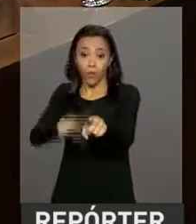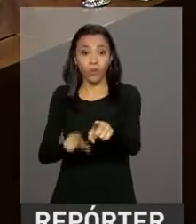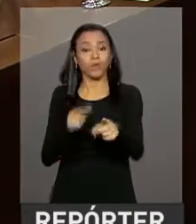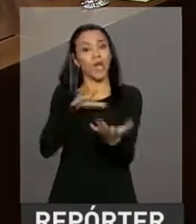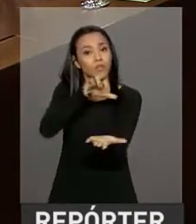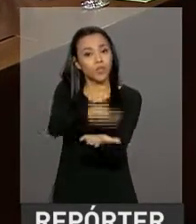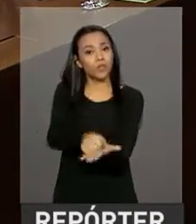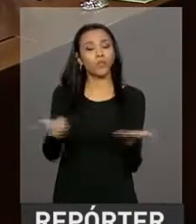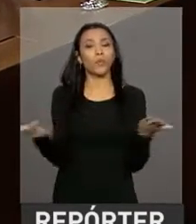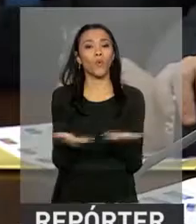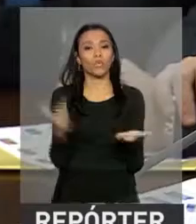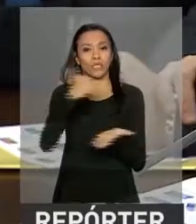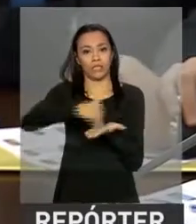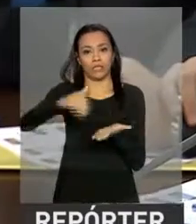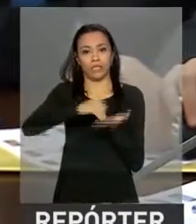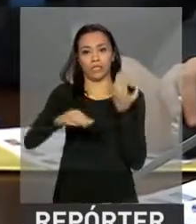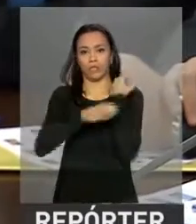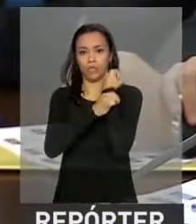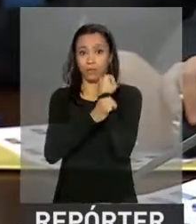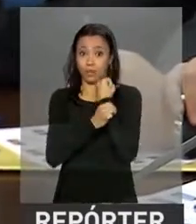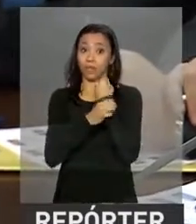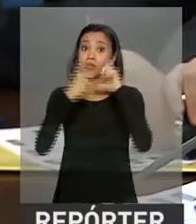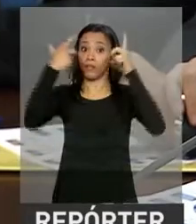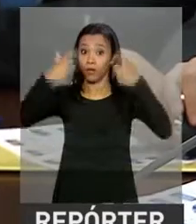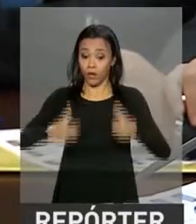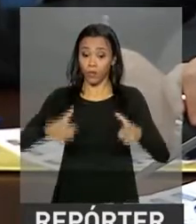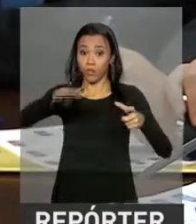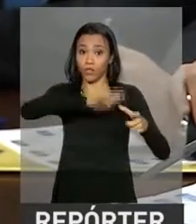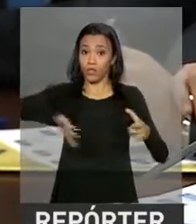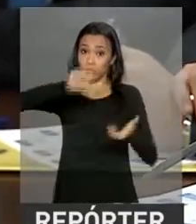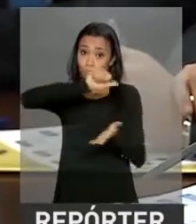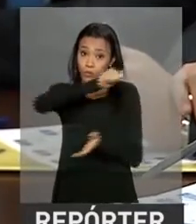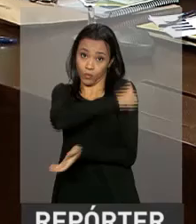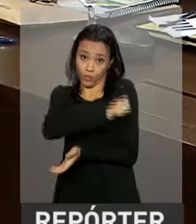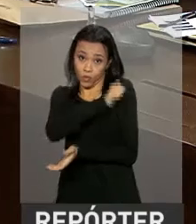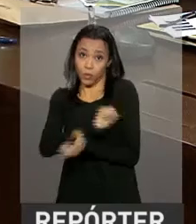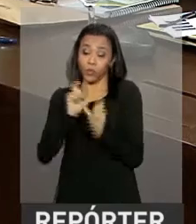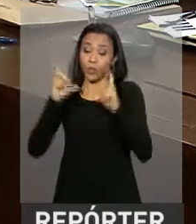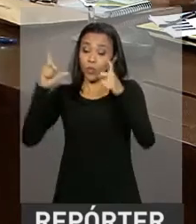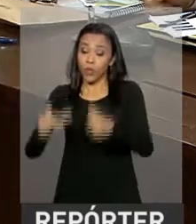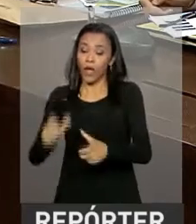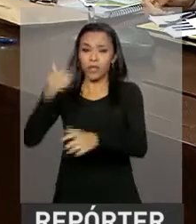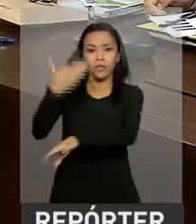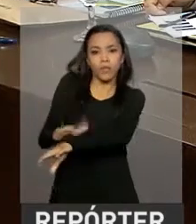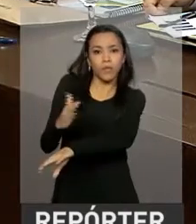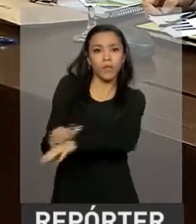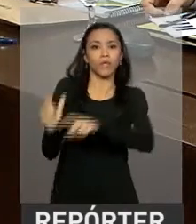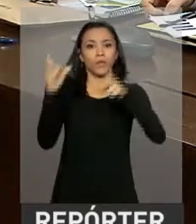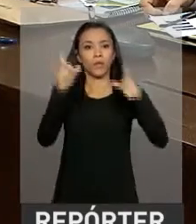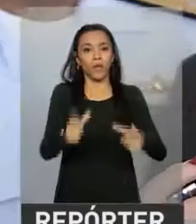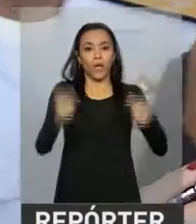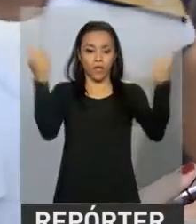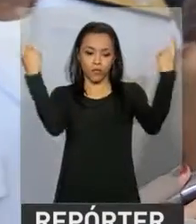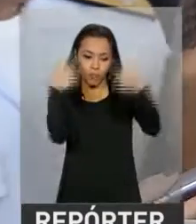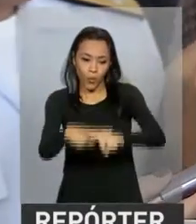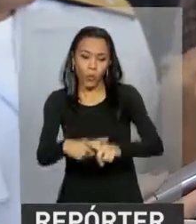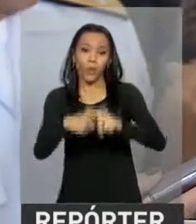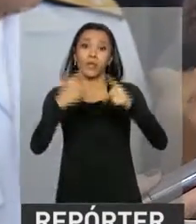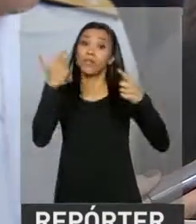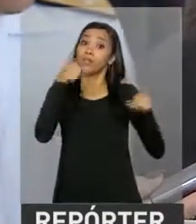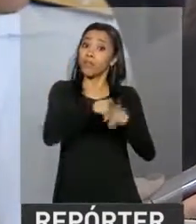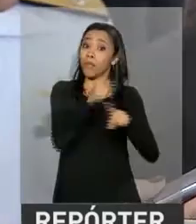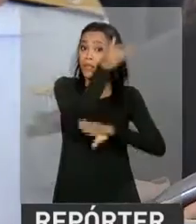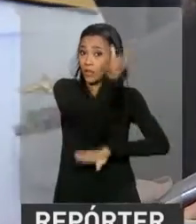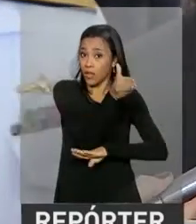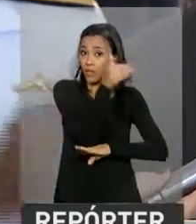hoje a segurança em instalações olímpicas no Rio de Janeiro, como locais de competição, treinamento e hospedagem. Segundo o